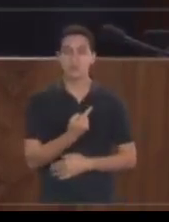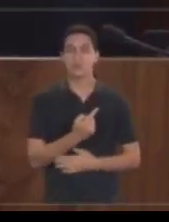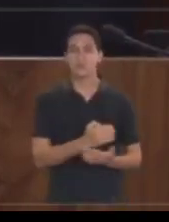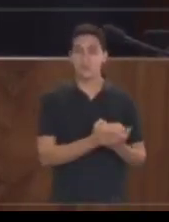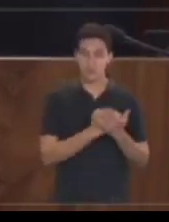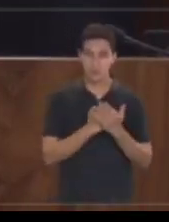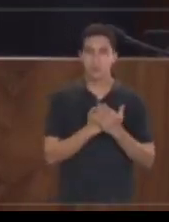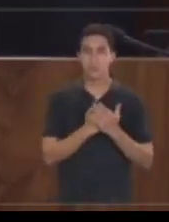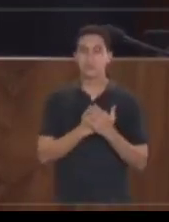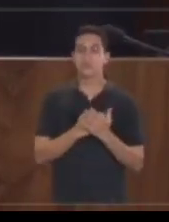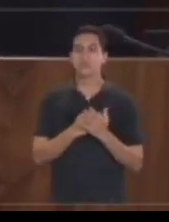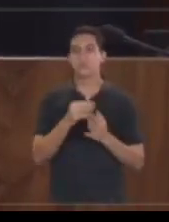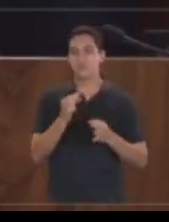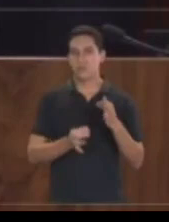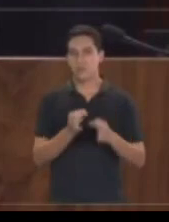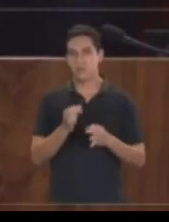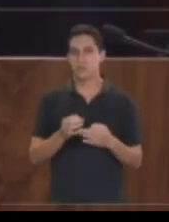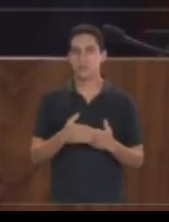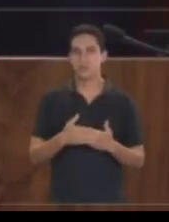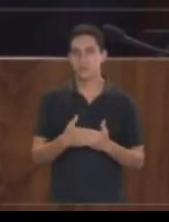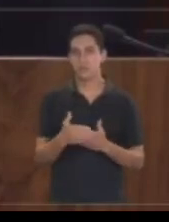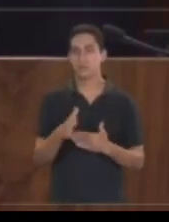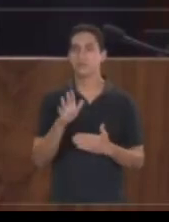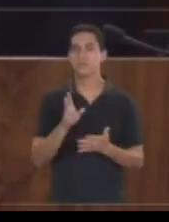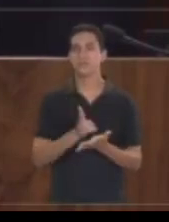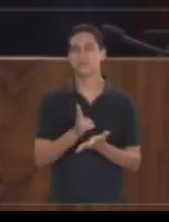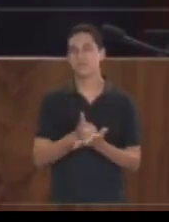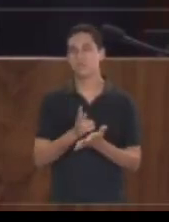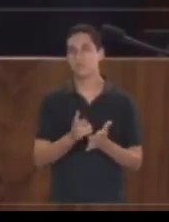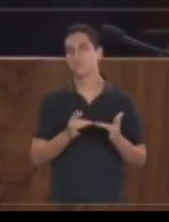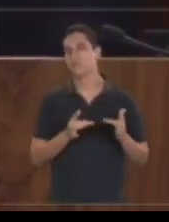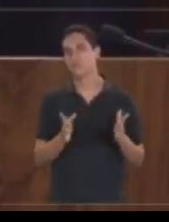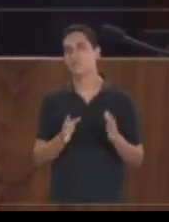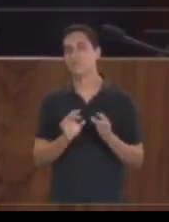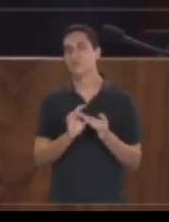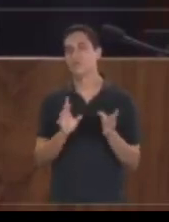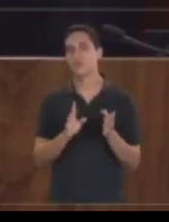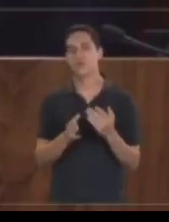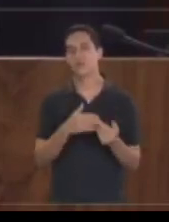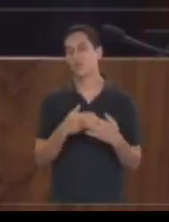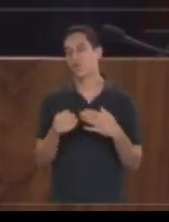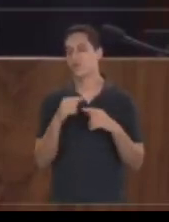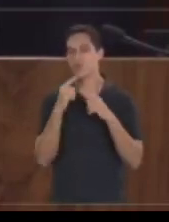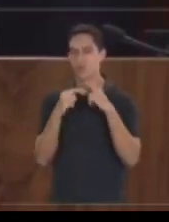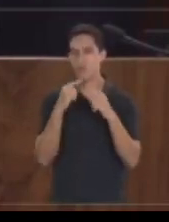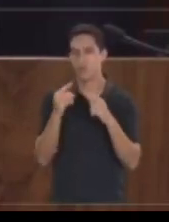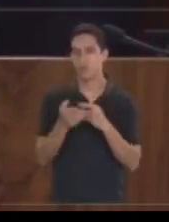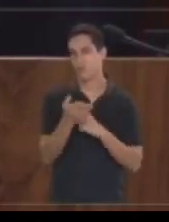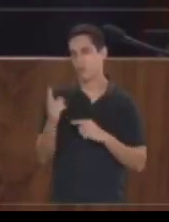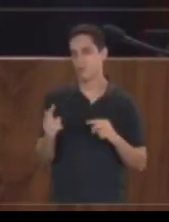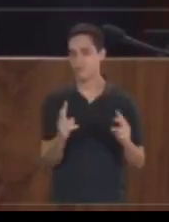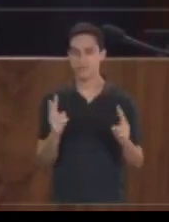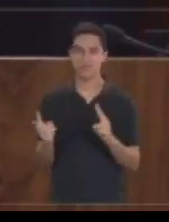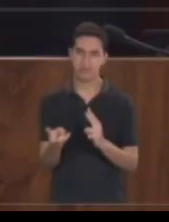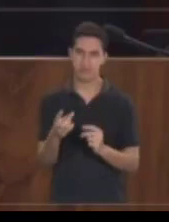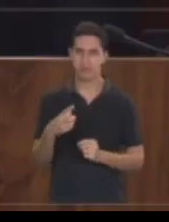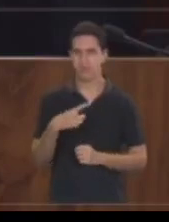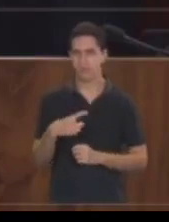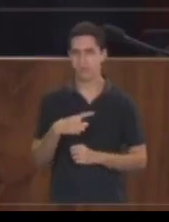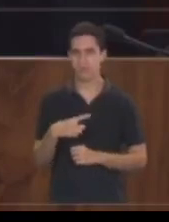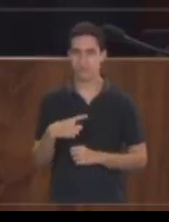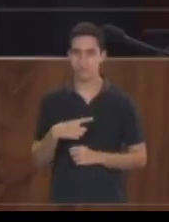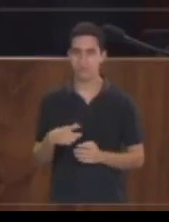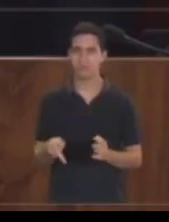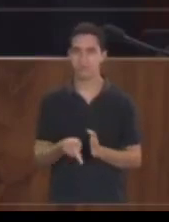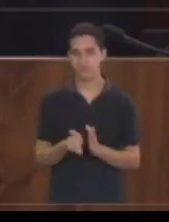ajuda ao julgamento, mas sempre à disposição para qualquer dúvida que os eminentes pares tiverem